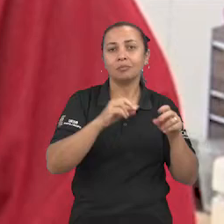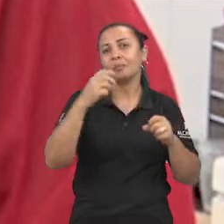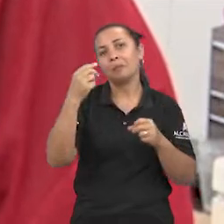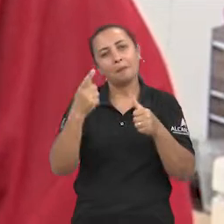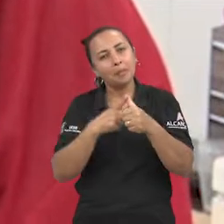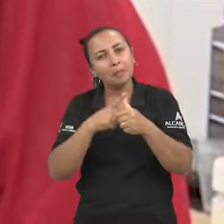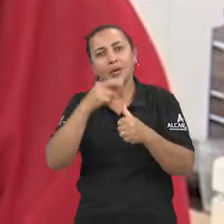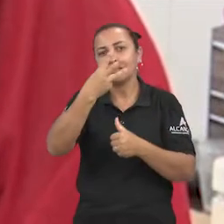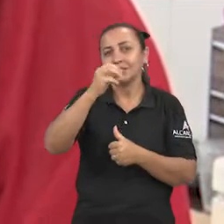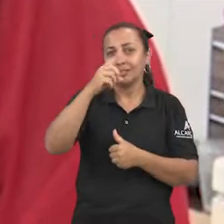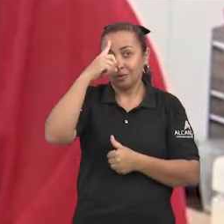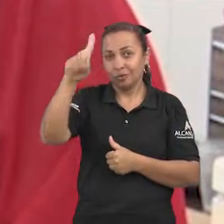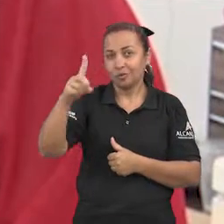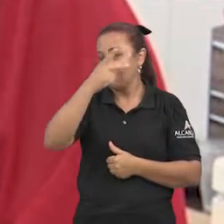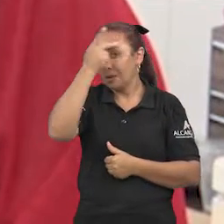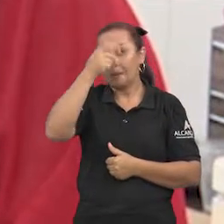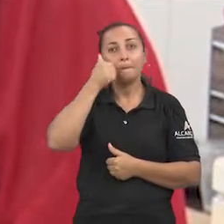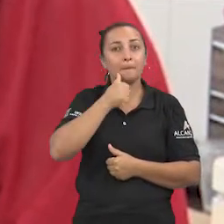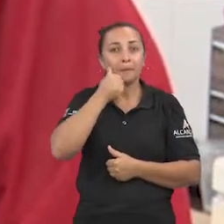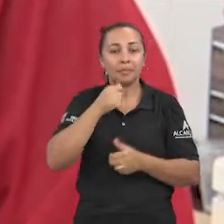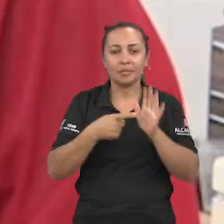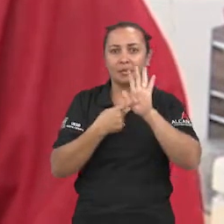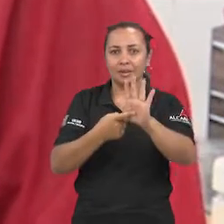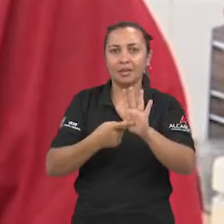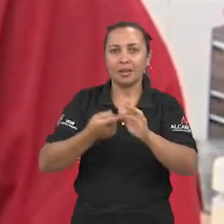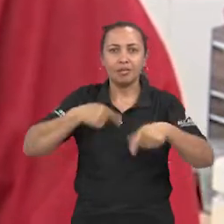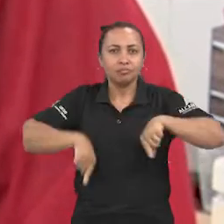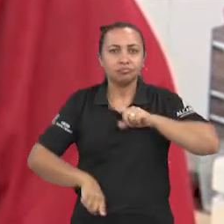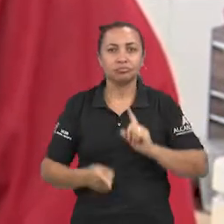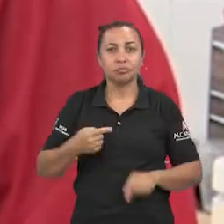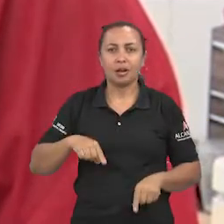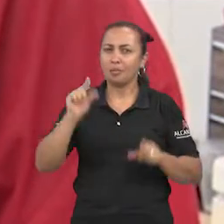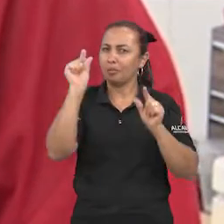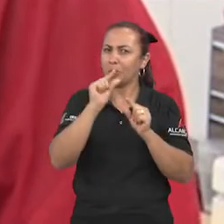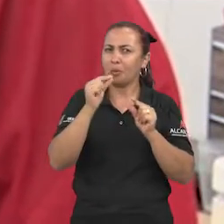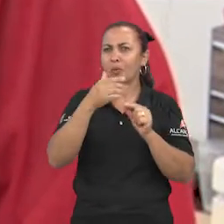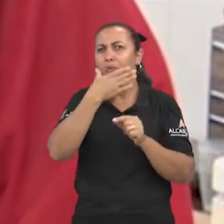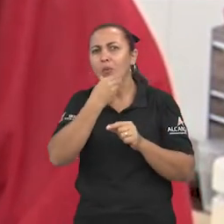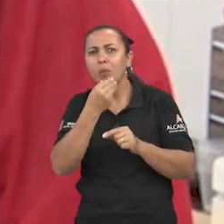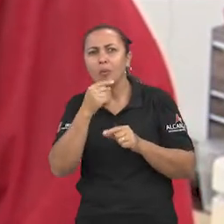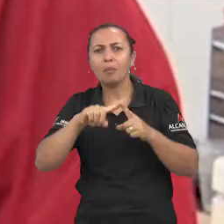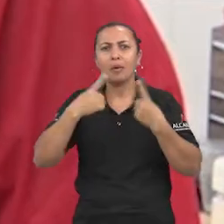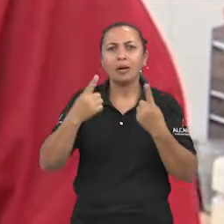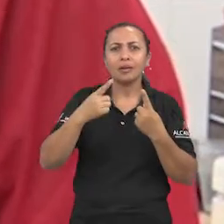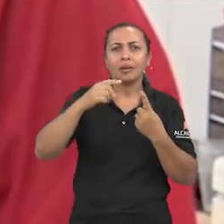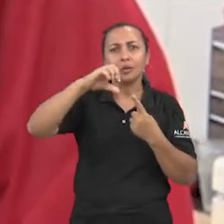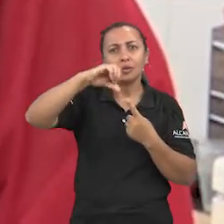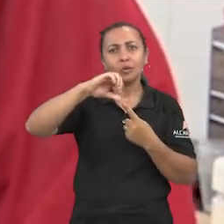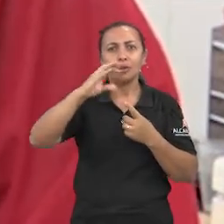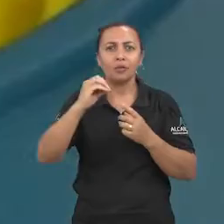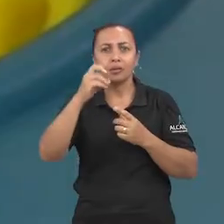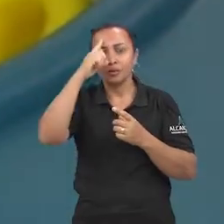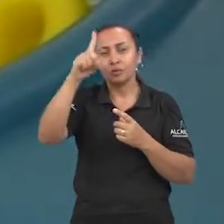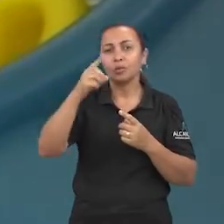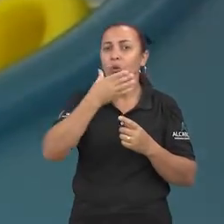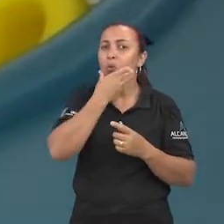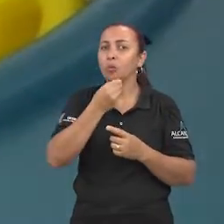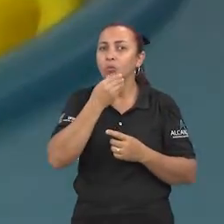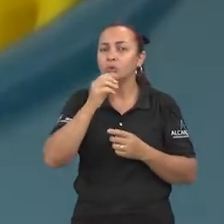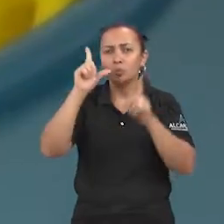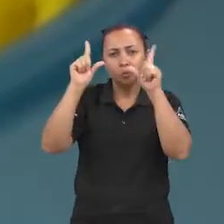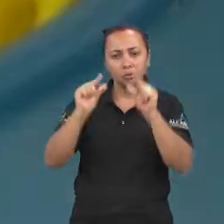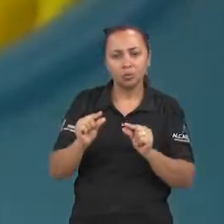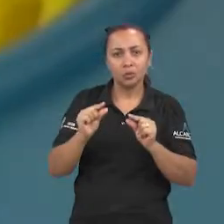uma taxa de anticorpo menor que os homens. Porém, nos 90, os homens eles diminuíram e as mulheres aumentaram. Já a